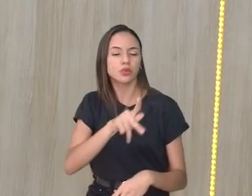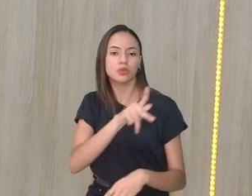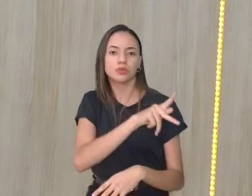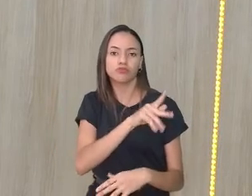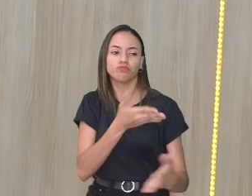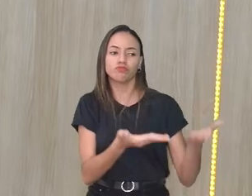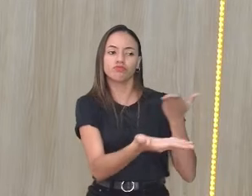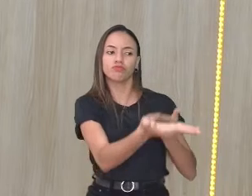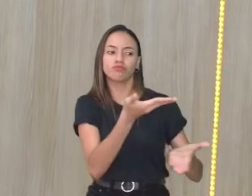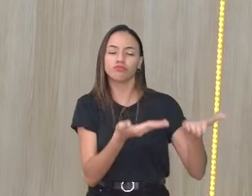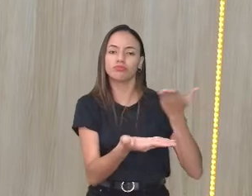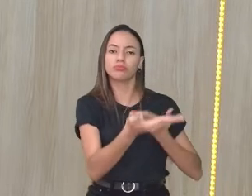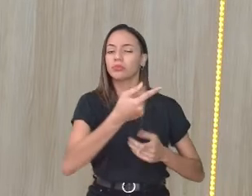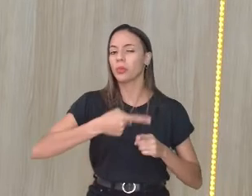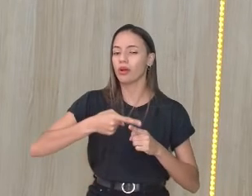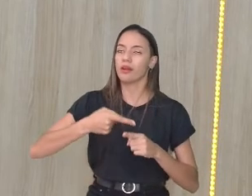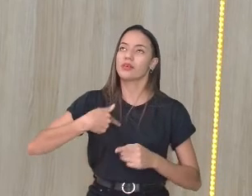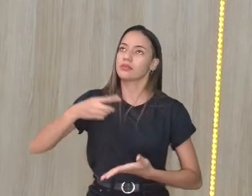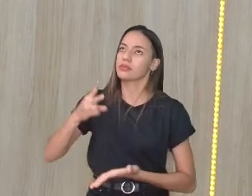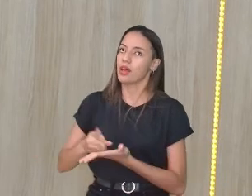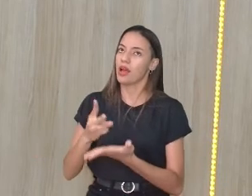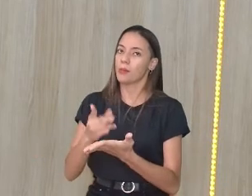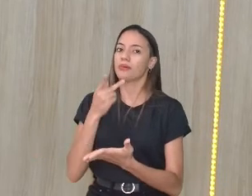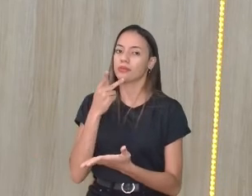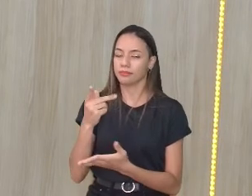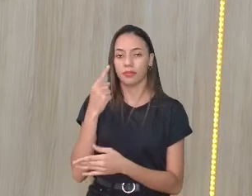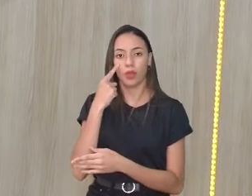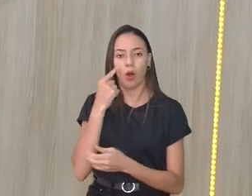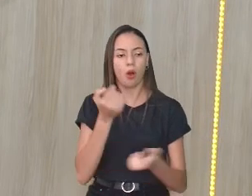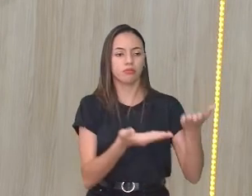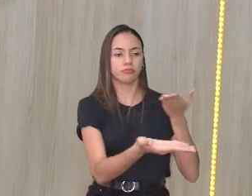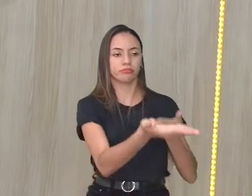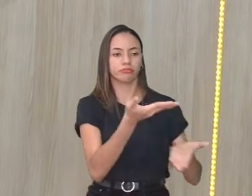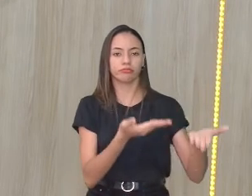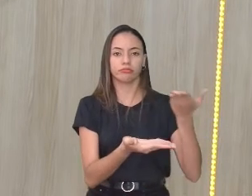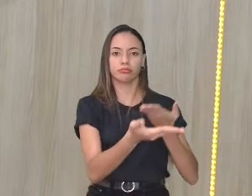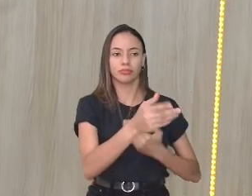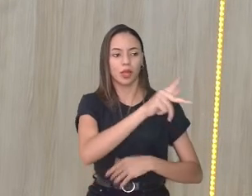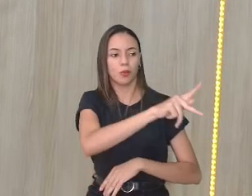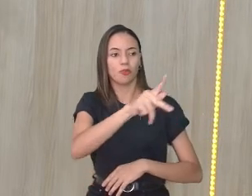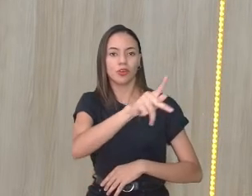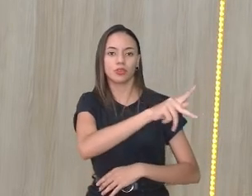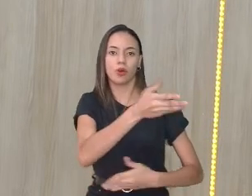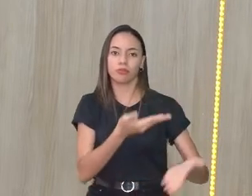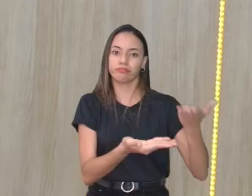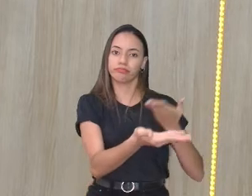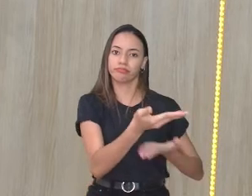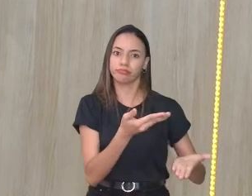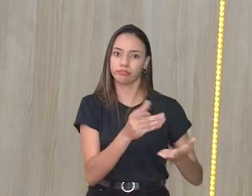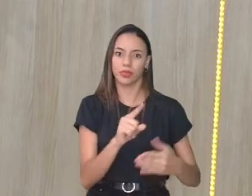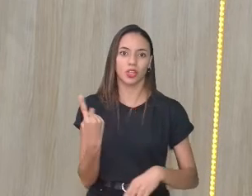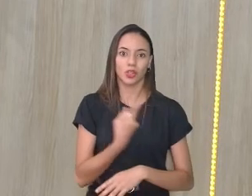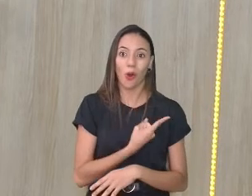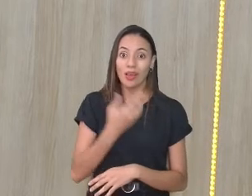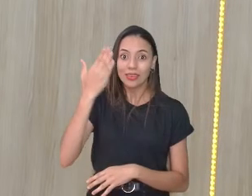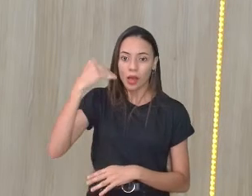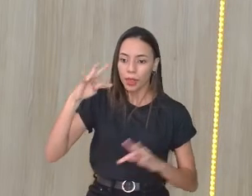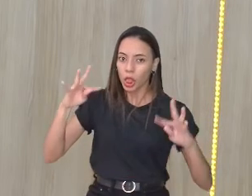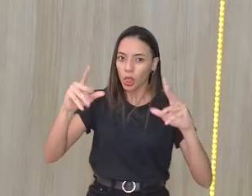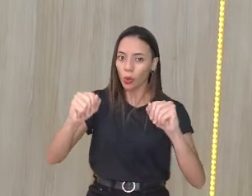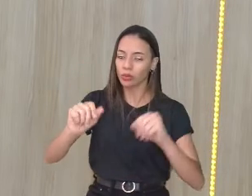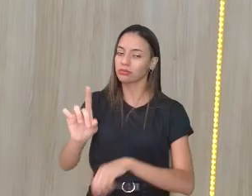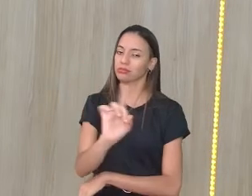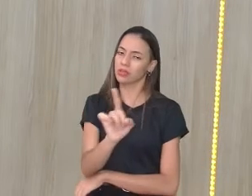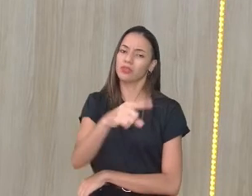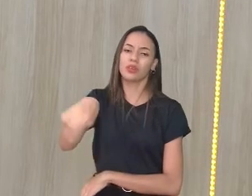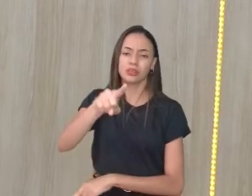essa troca, porque eu sempre digo, né? É uma troca que a gente tem com os professores. Sim. A gente não sabe tudo não, gente. Vocês